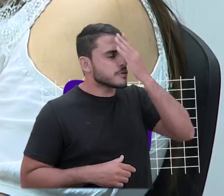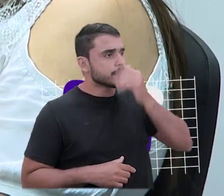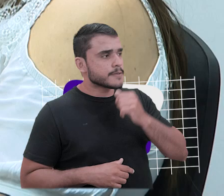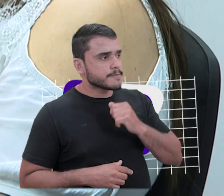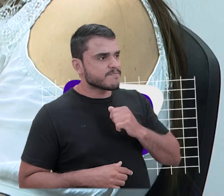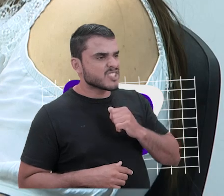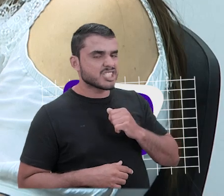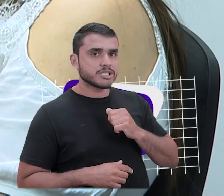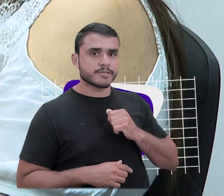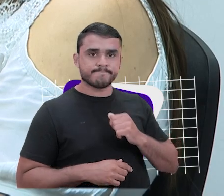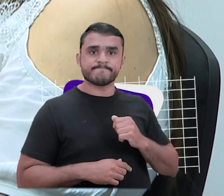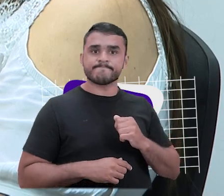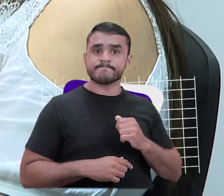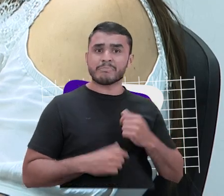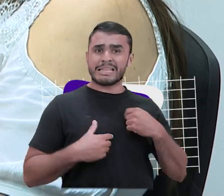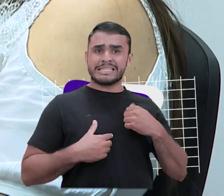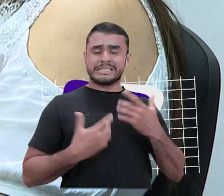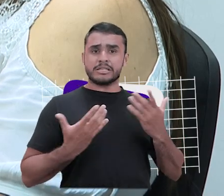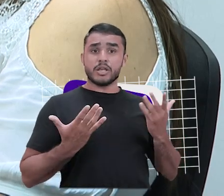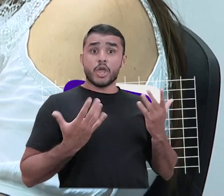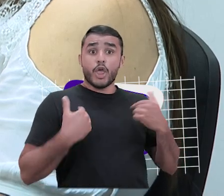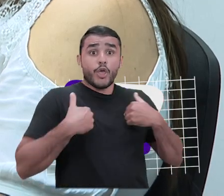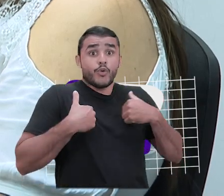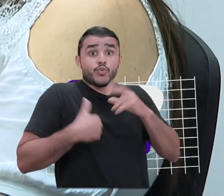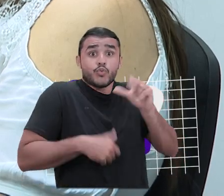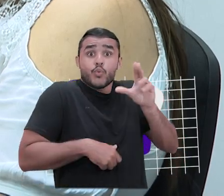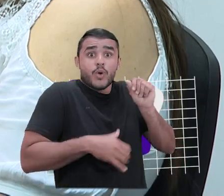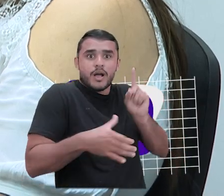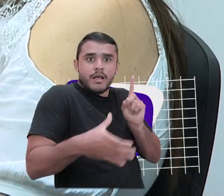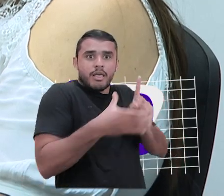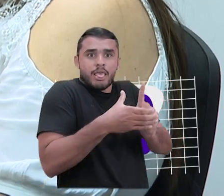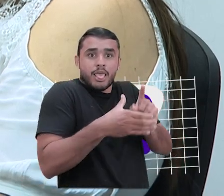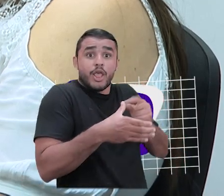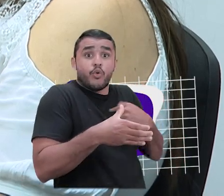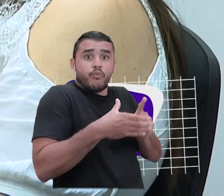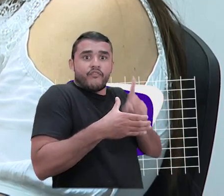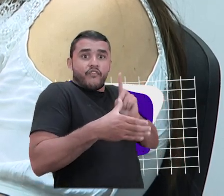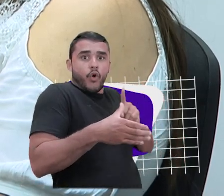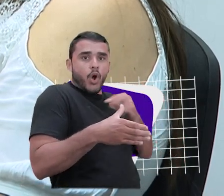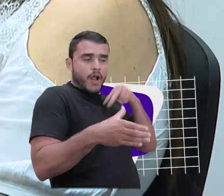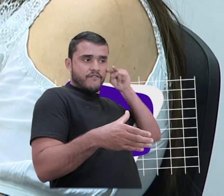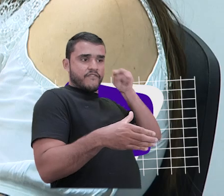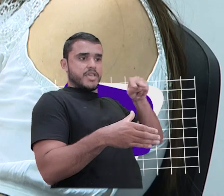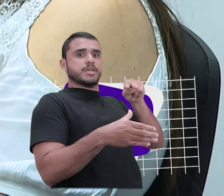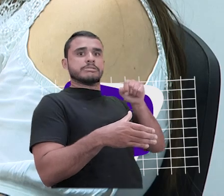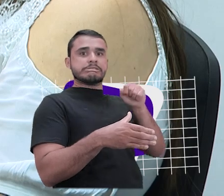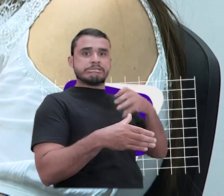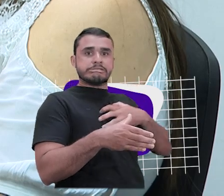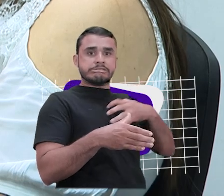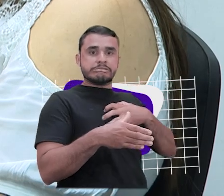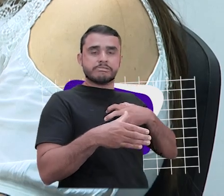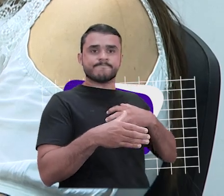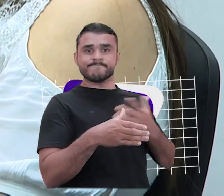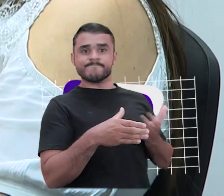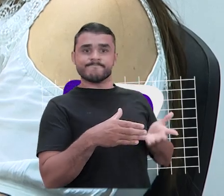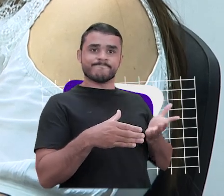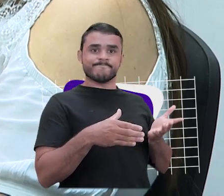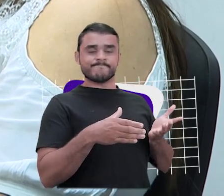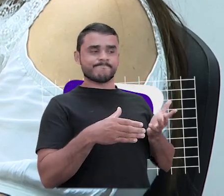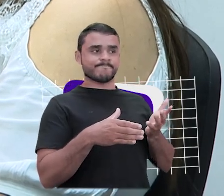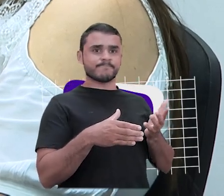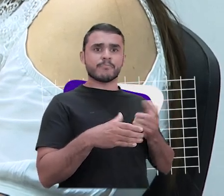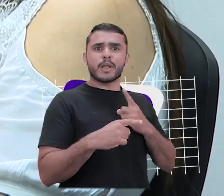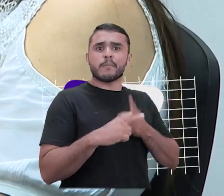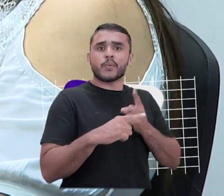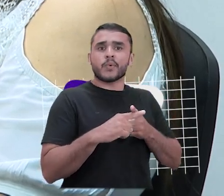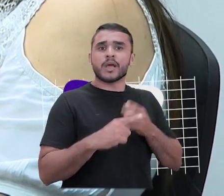É muito fácil chegar, olhar ali e falar, diminuir assim o que ela fala, pensar de uma maneira infantilizada e tudo, só por um